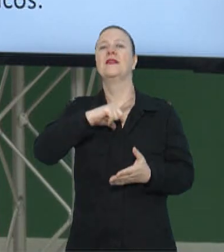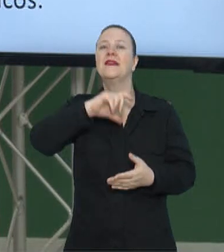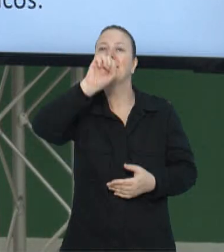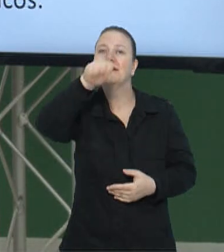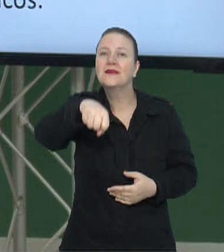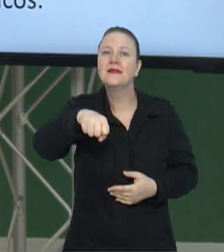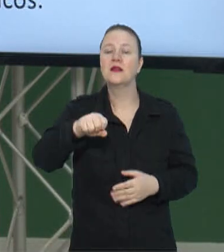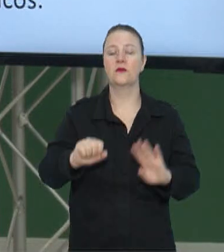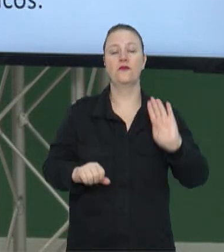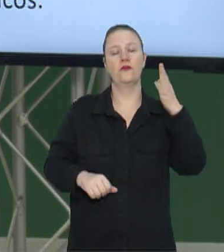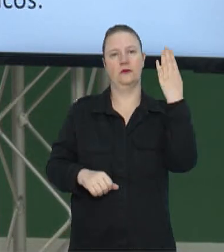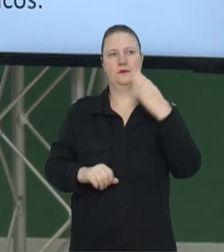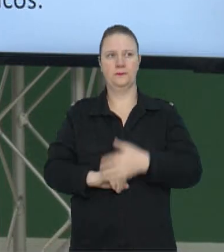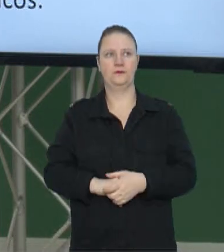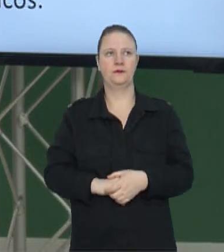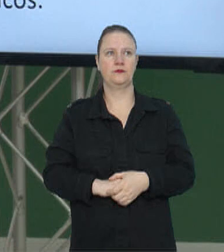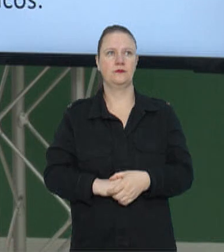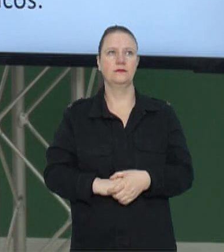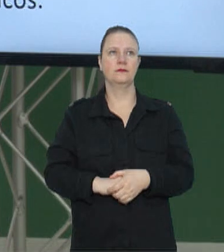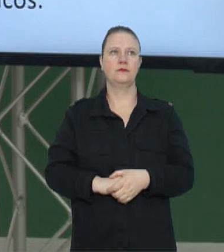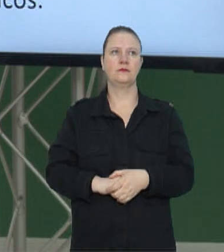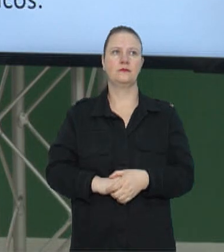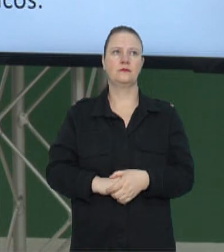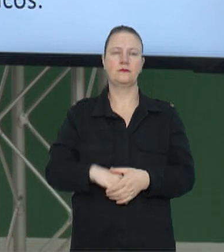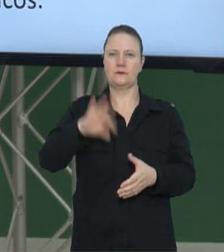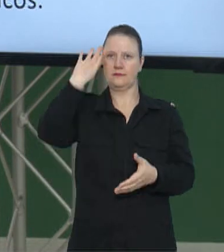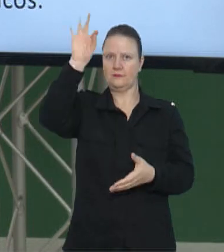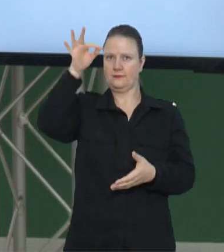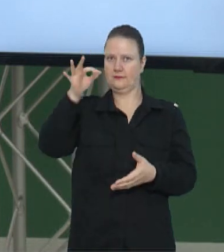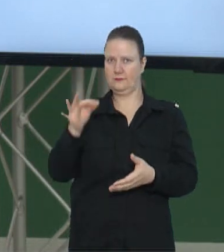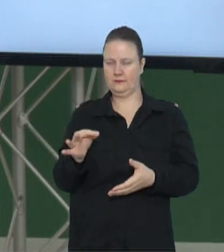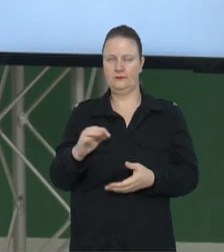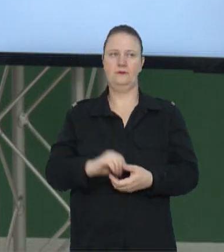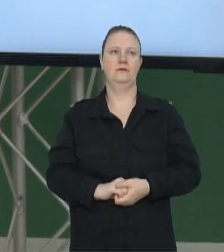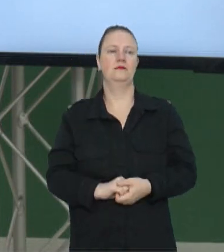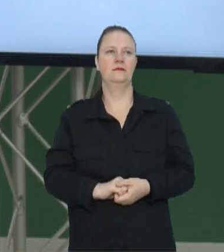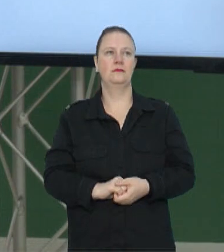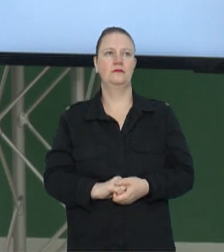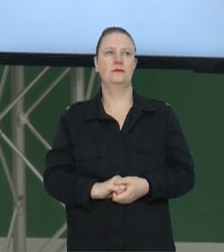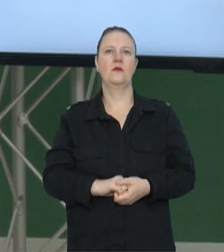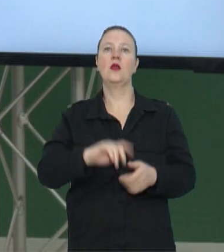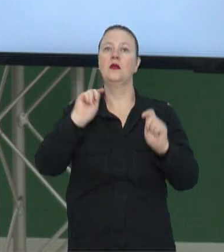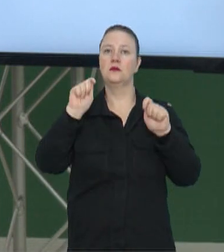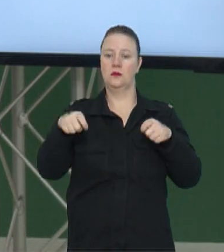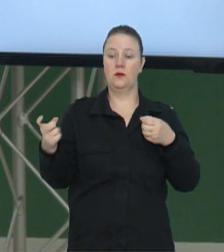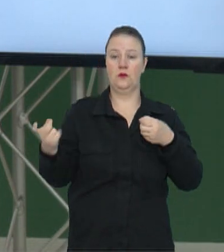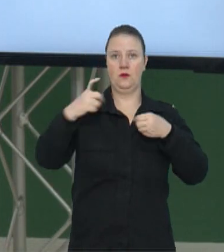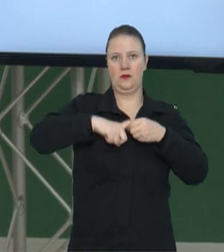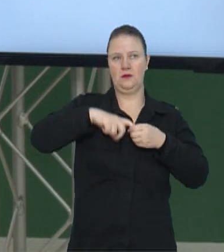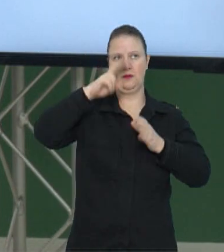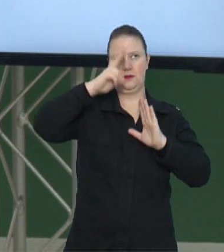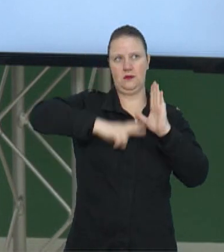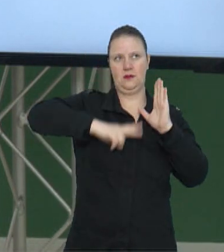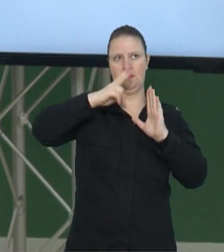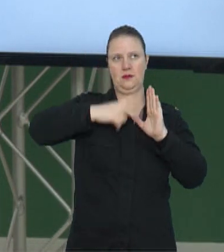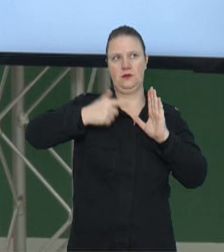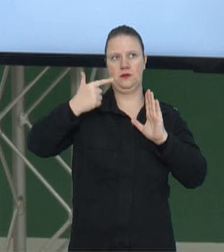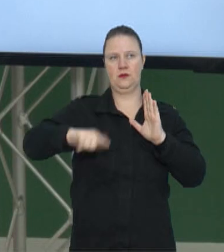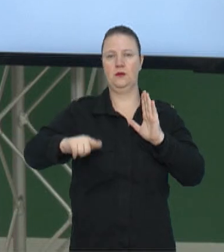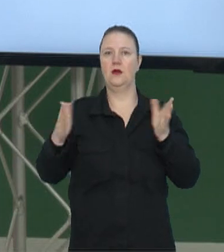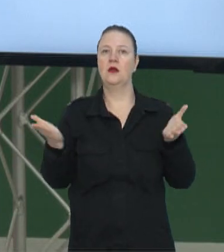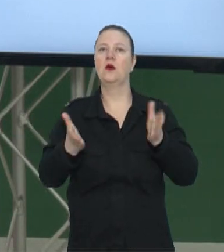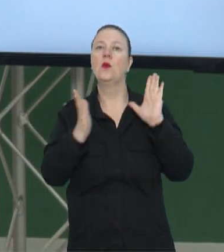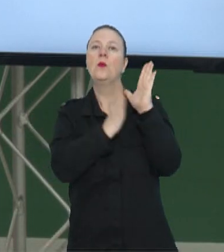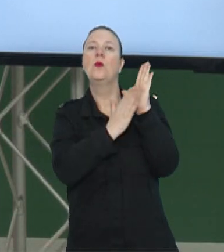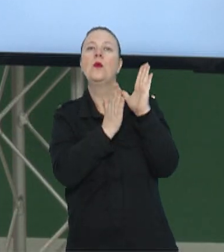é falsa, certo? É um corrigido ali bonitinho, depois vocês podem reler em casa. E aí agora a